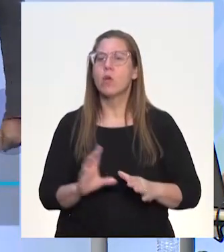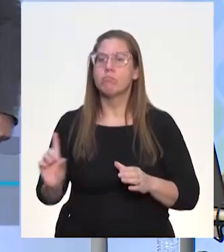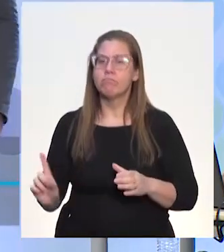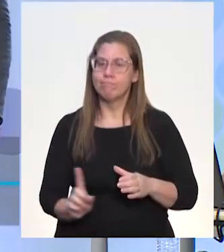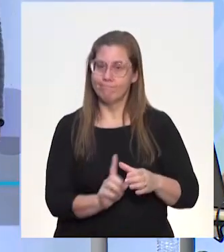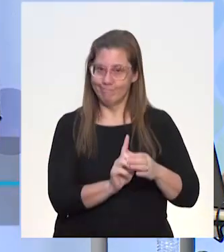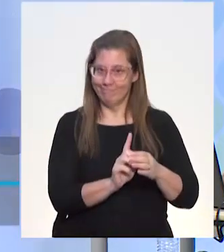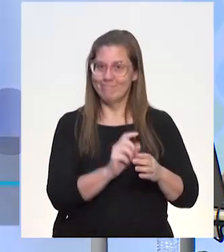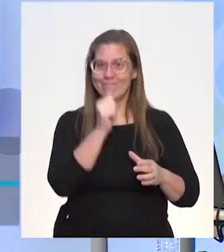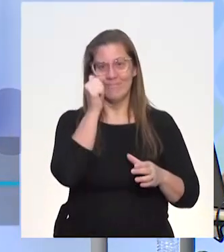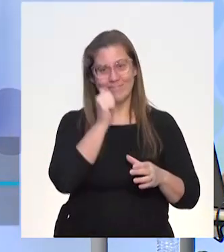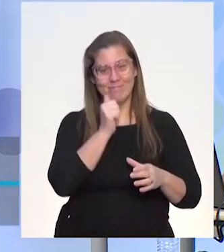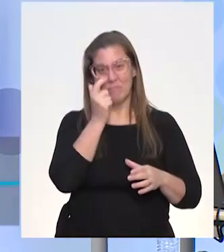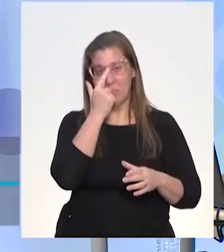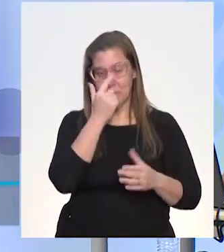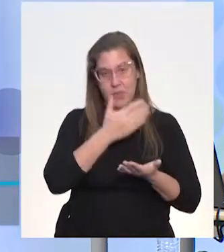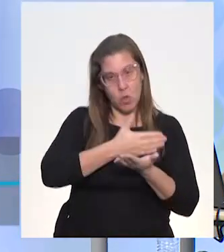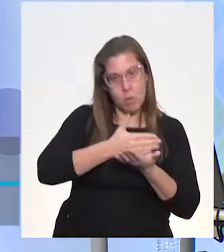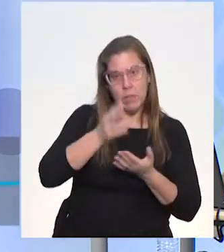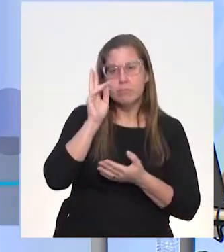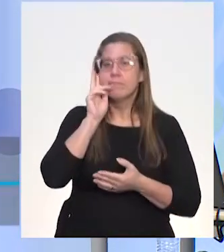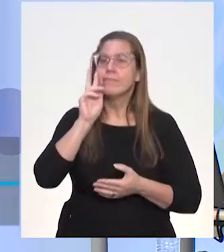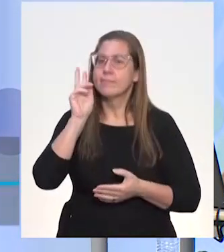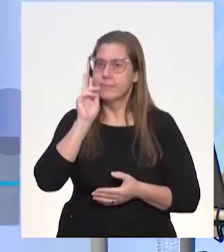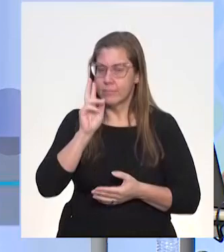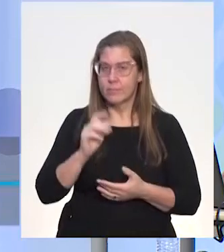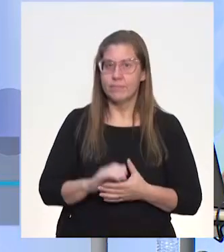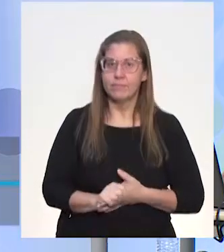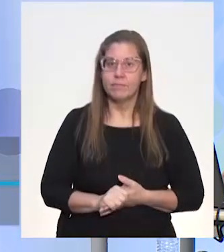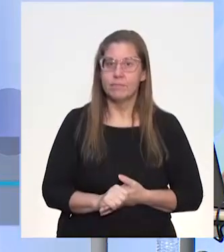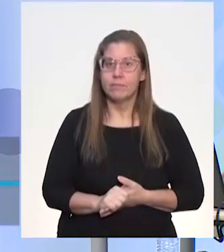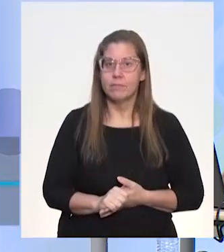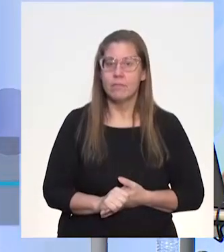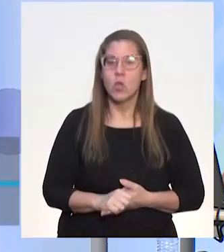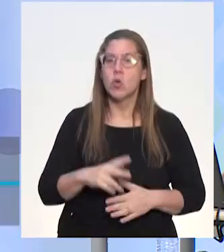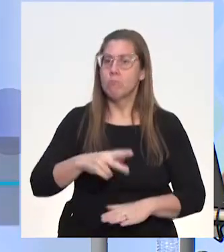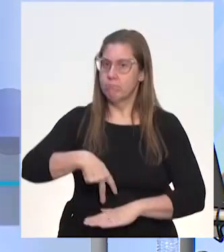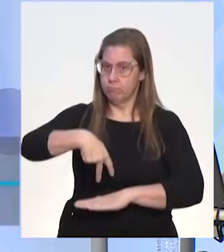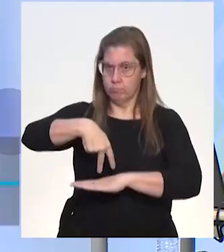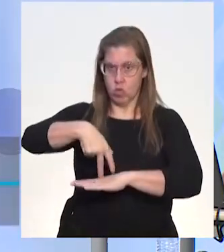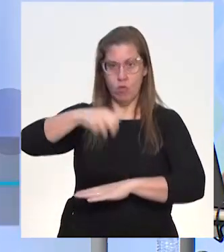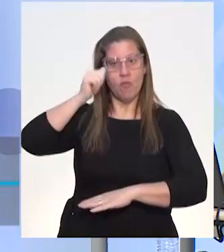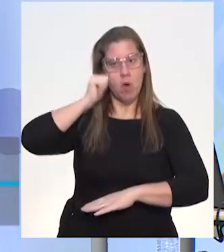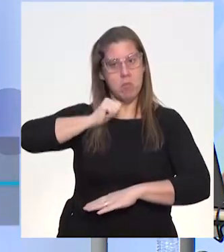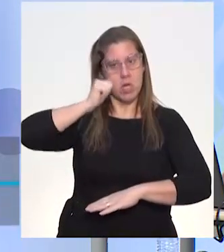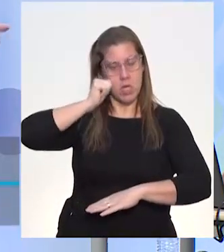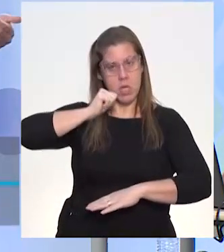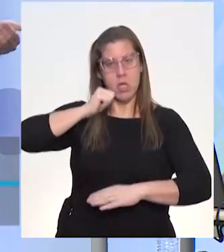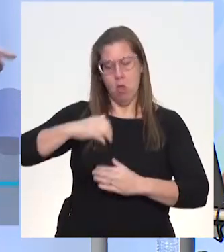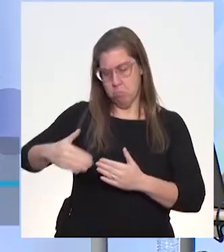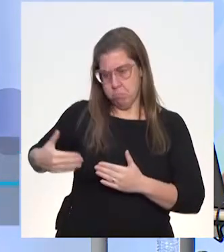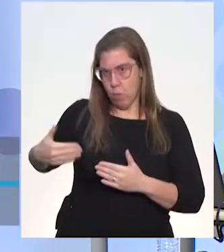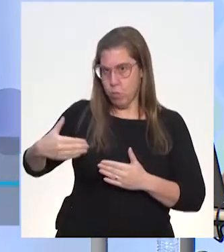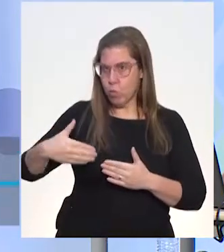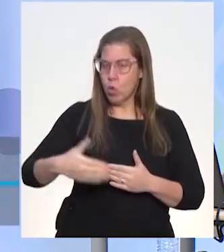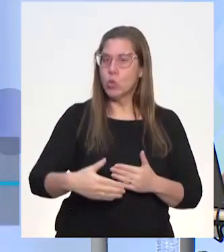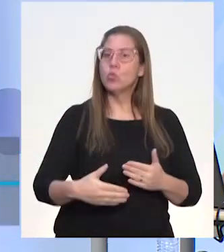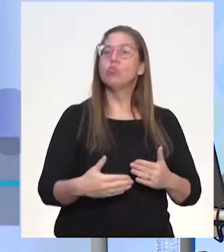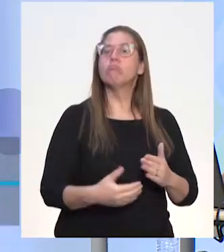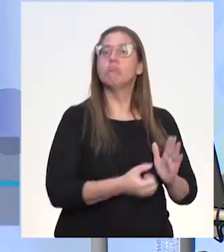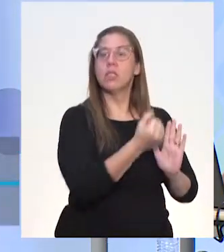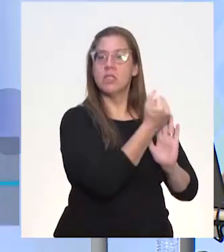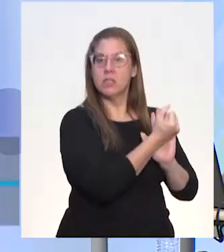E lembrando, hein, gente, isso aqui é o início da história, hein? O protagonismo feminino, ele vem avançando no século